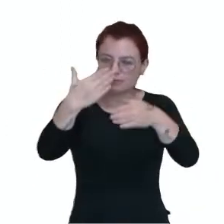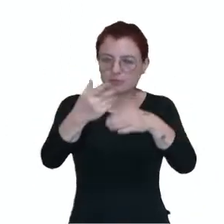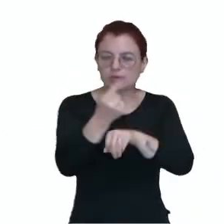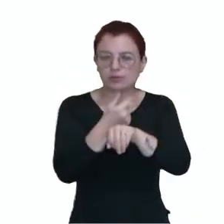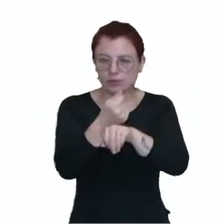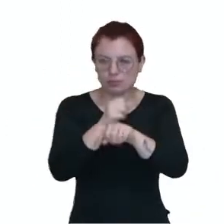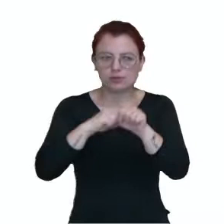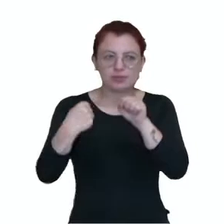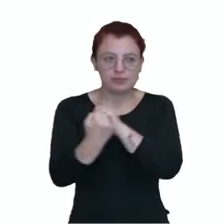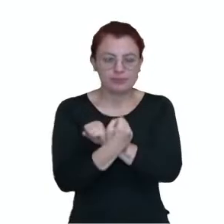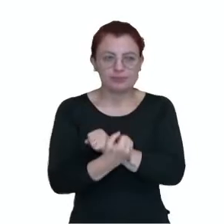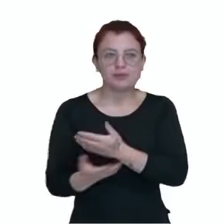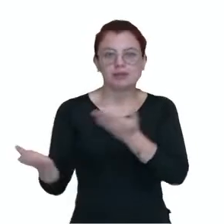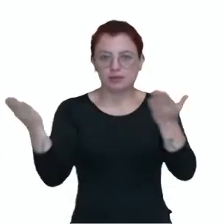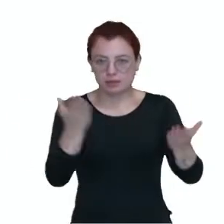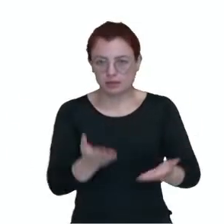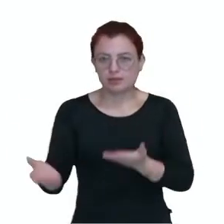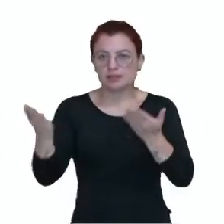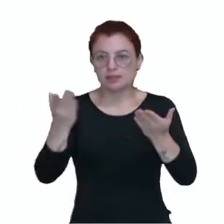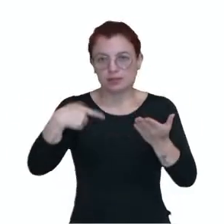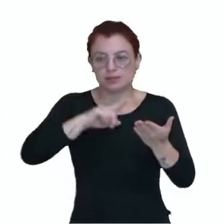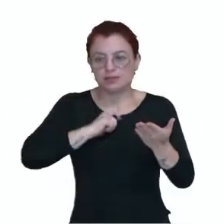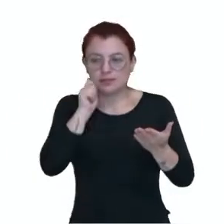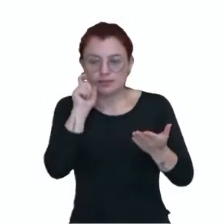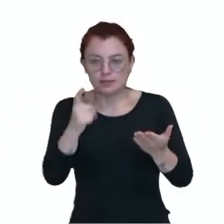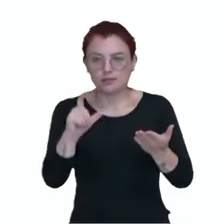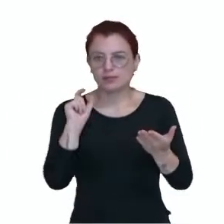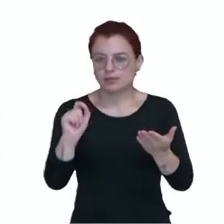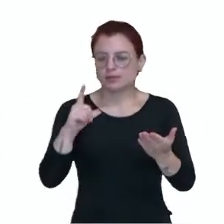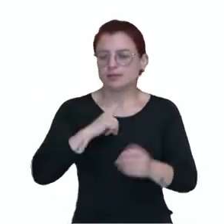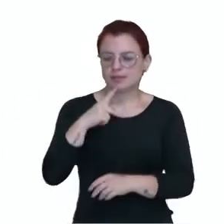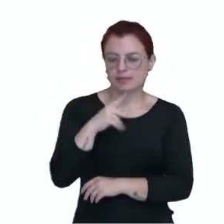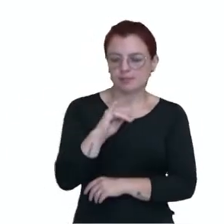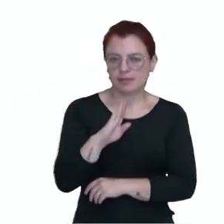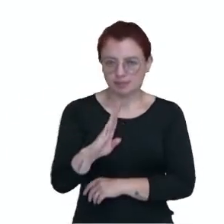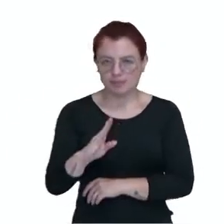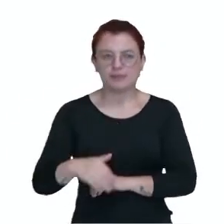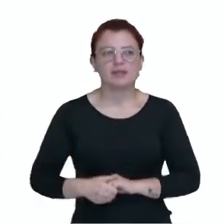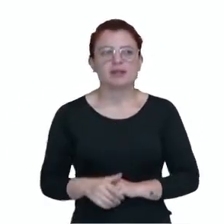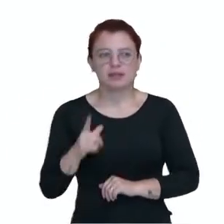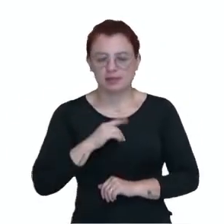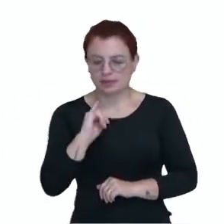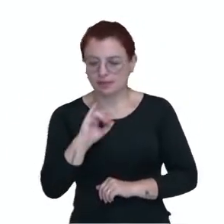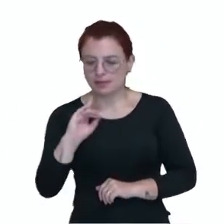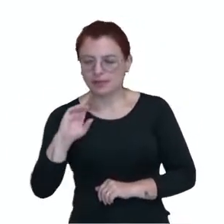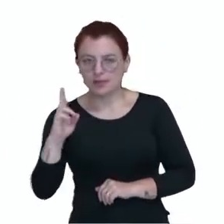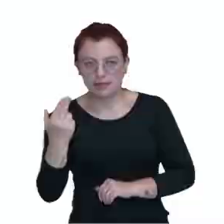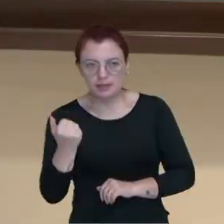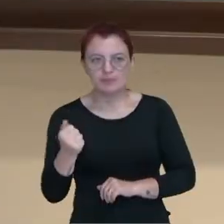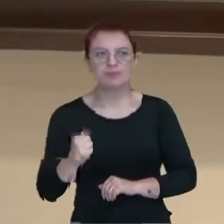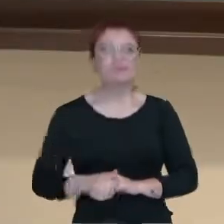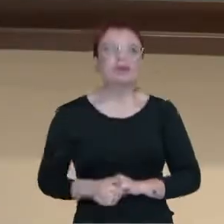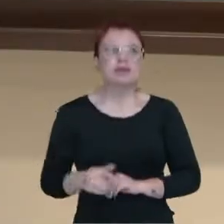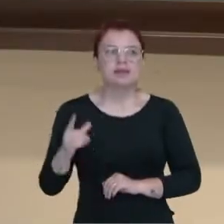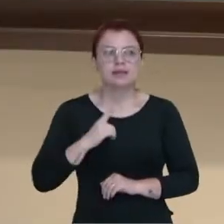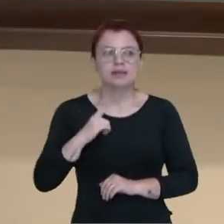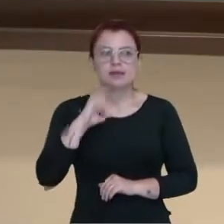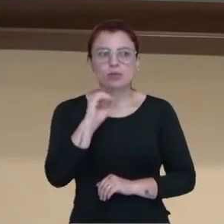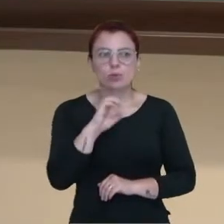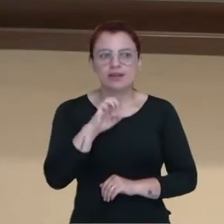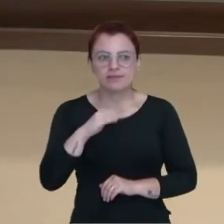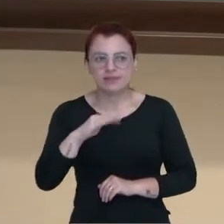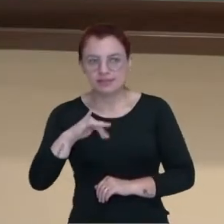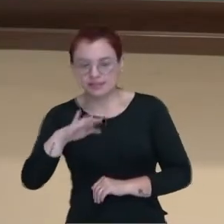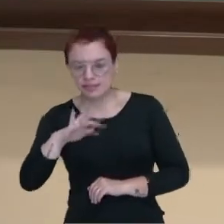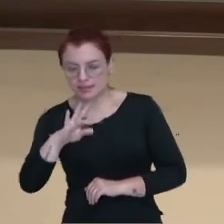econômico-social. Entre eles, destacamos o PIB, o IDH e o coeficiente de Gini. Então nós já sabemos, pessoal,